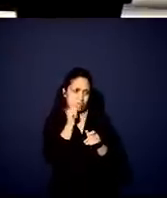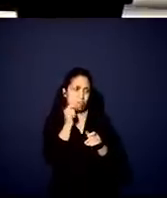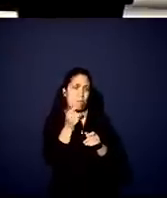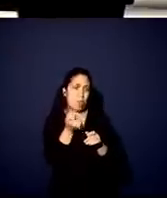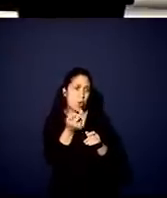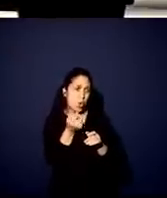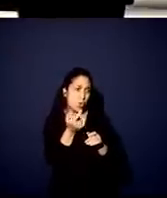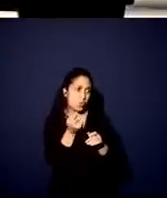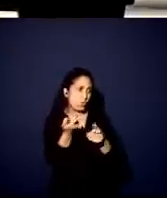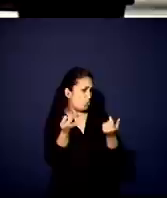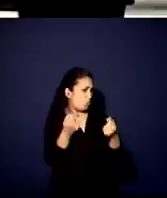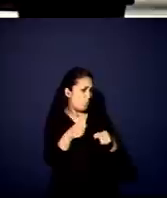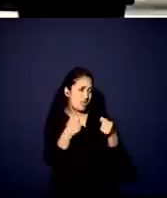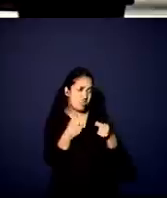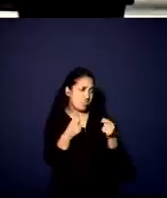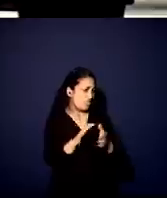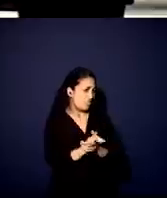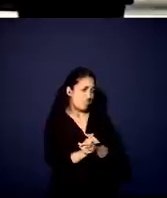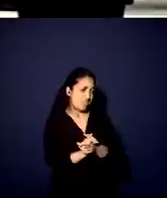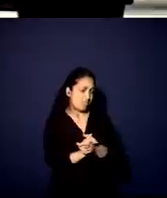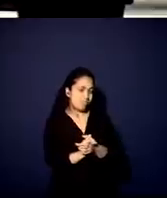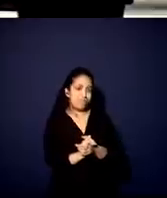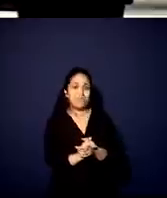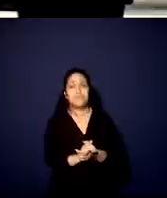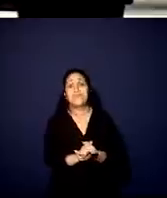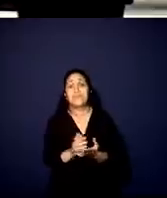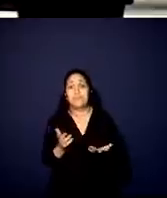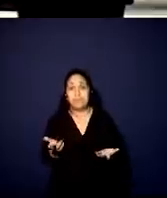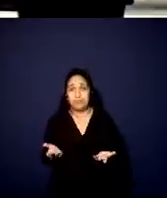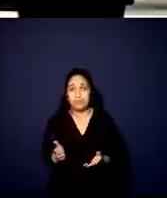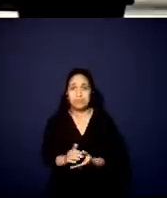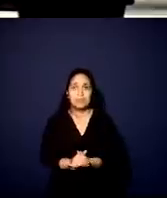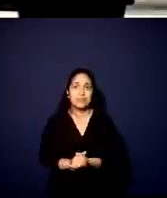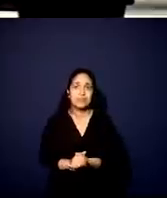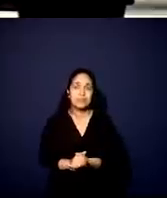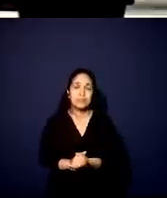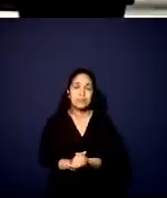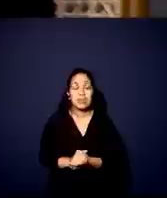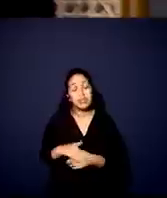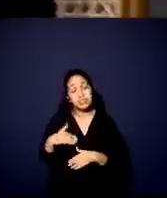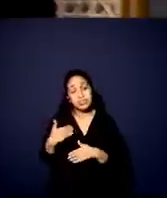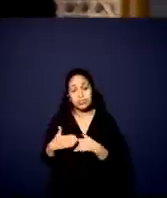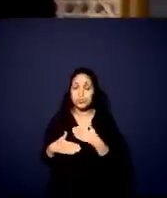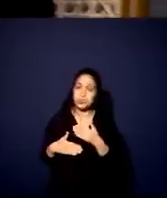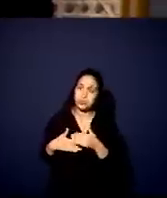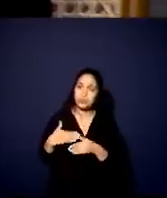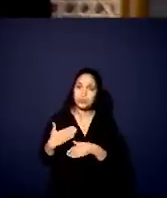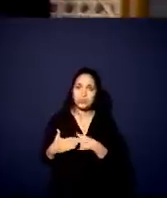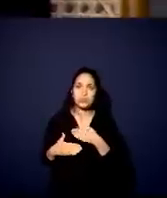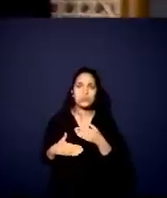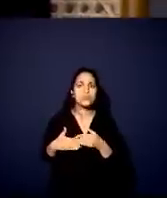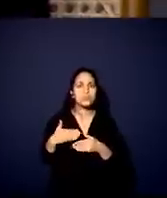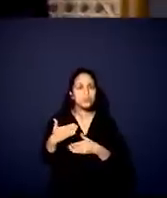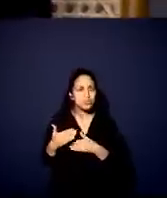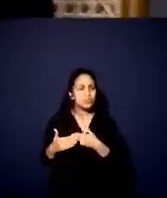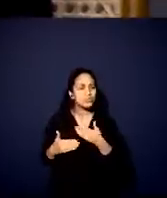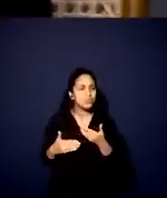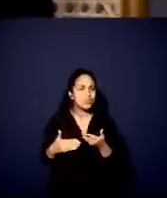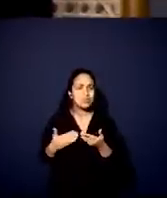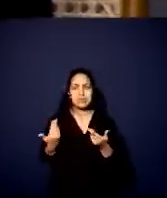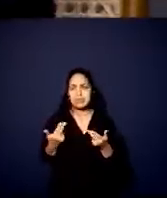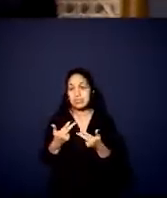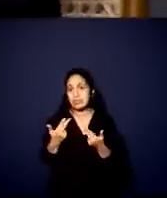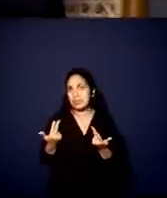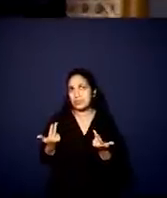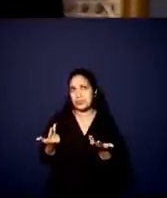atividade não vai precisar de um monte de sacrifício de atividade tá é o tempo foi passando e essas Fontes